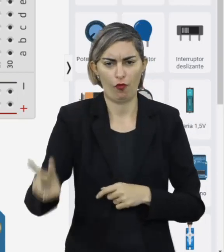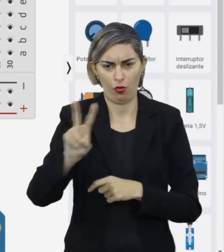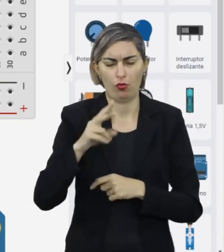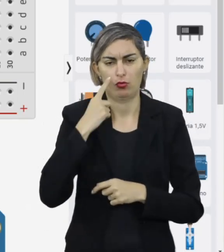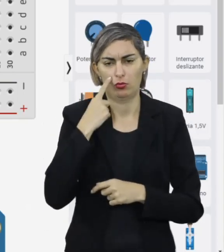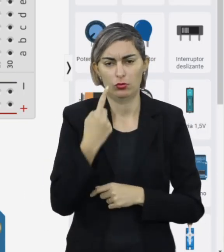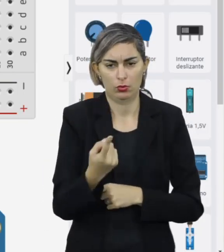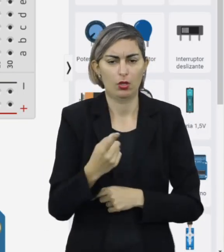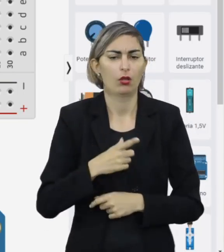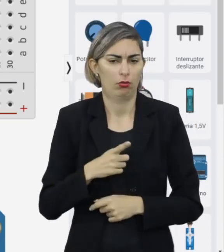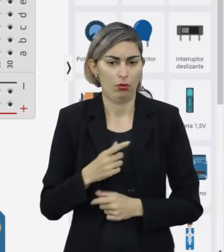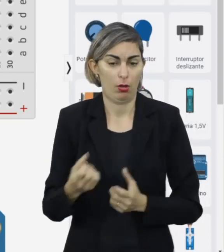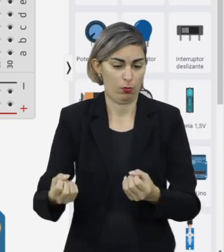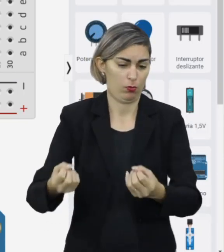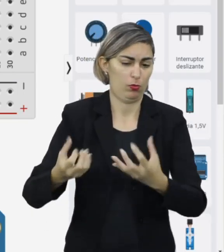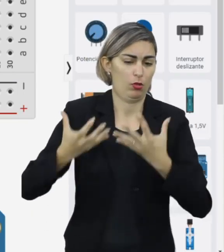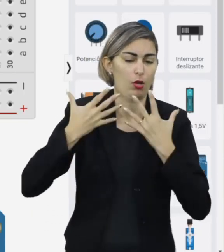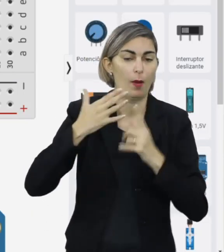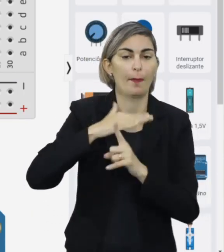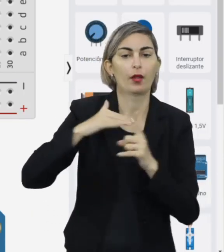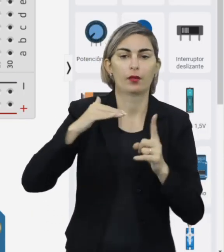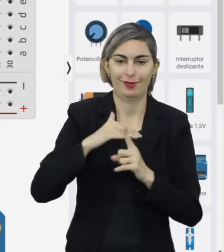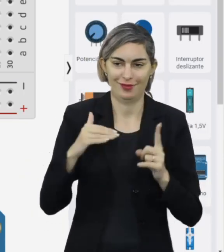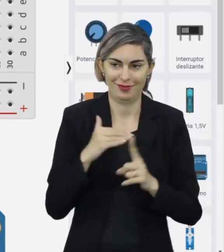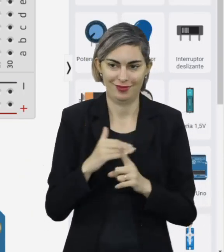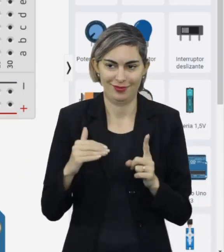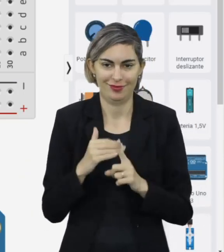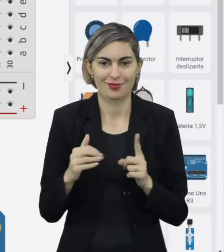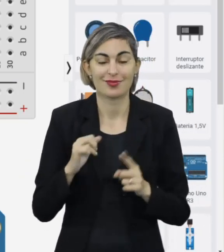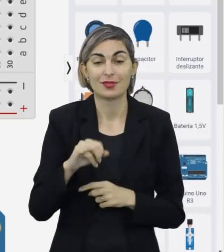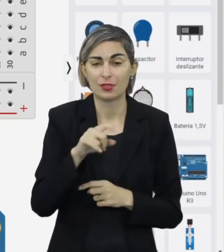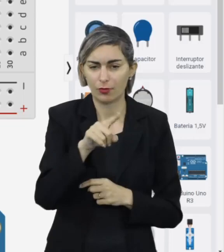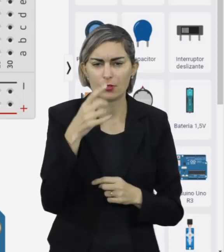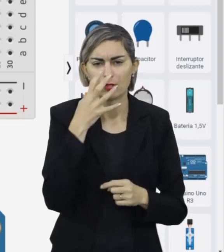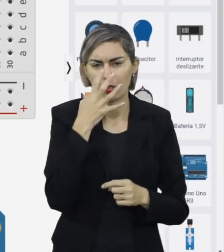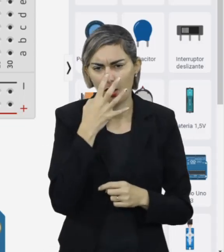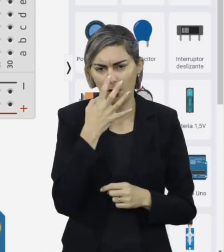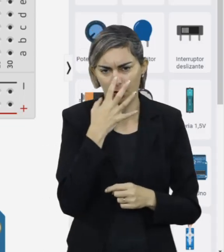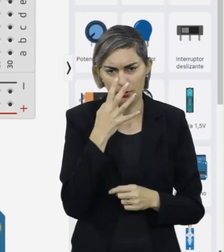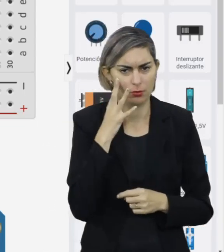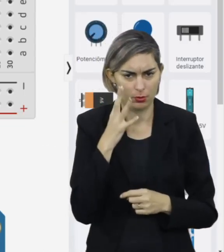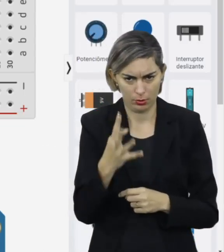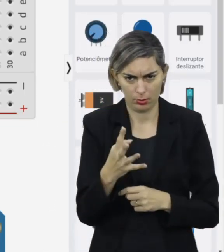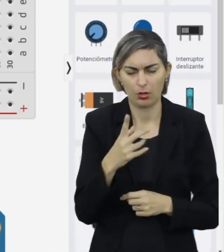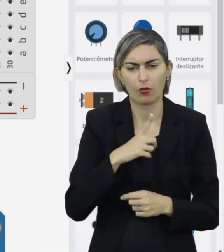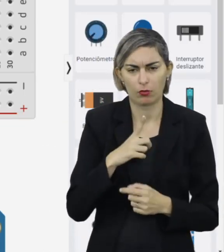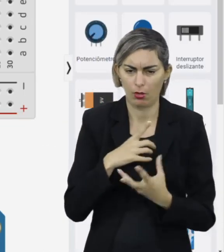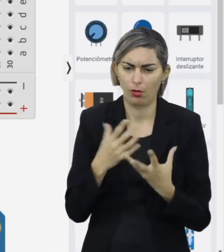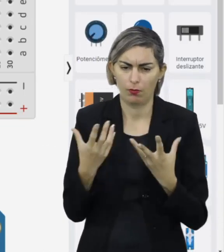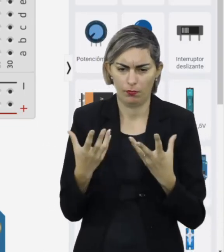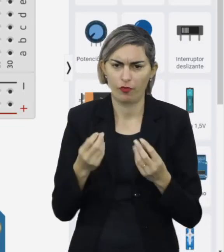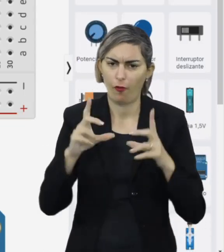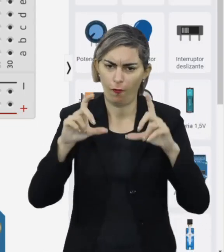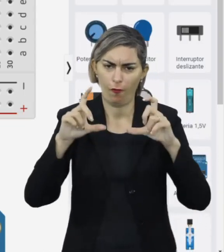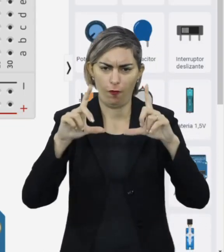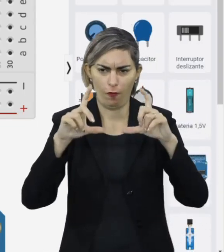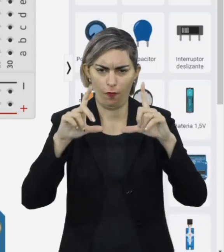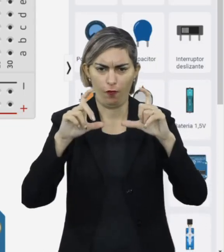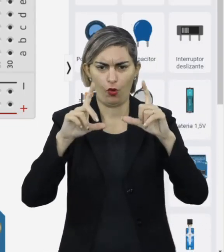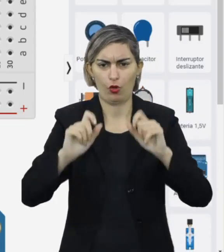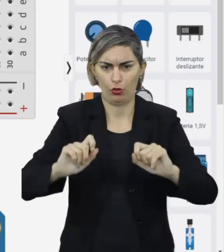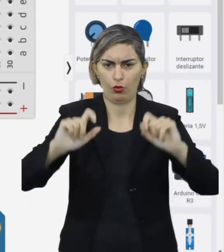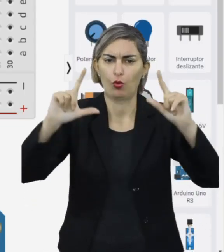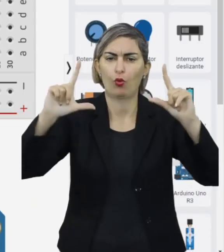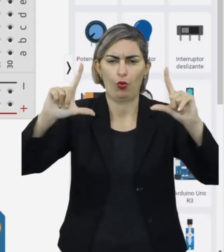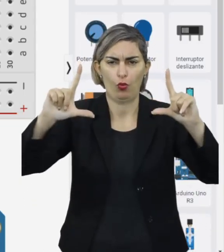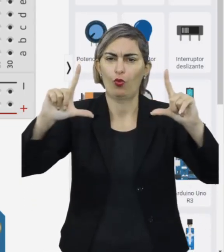lá. Então você vai ter a luminosidade mais ou menos da metade. Se você prestar atenção, você vai ter muitas vezes a gente vai tirar uma foto da tela do